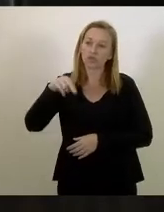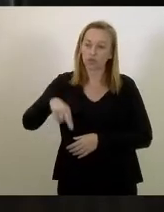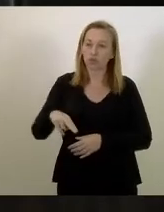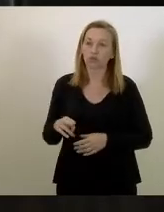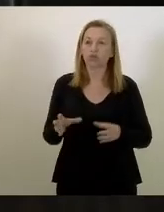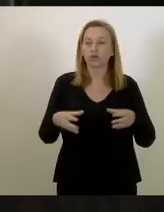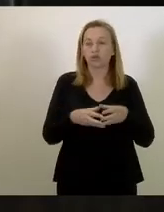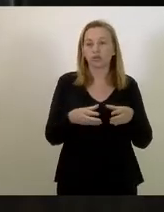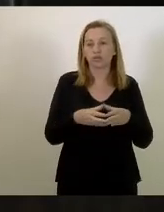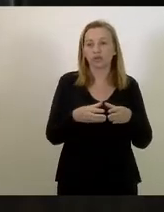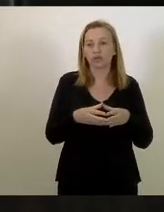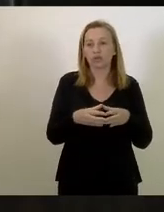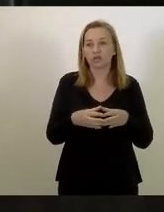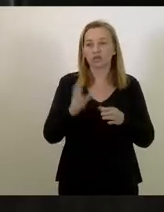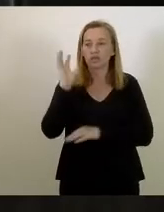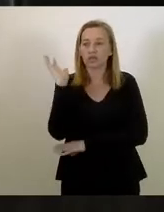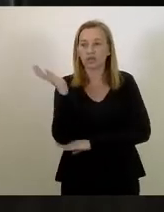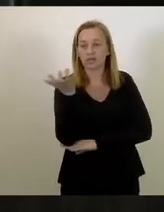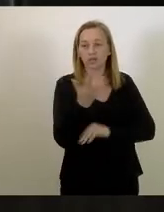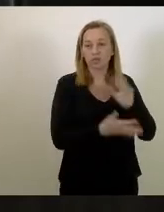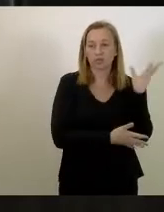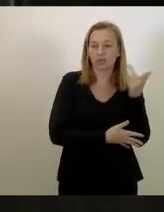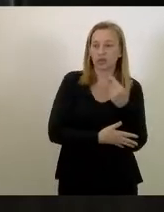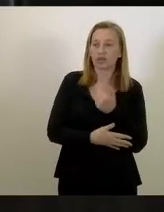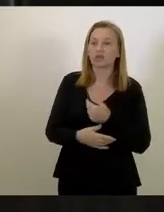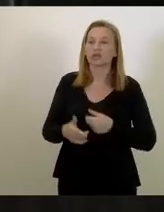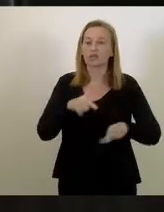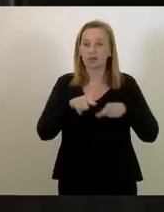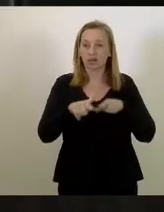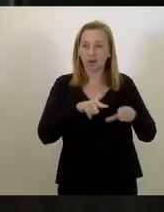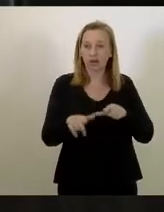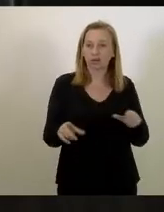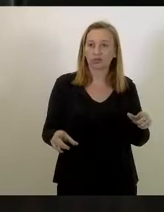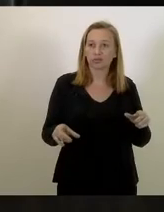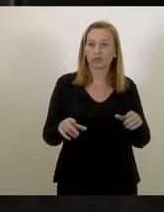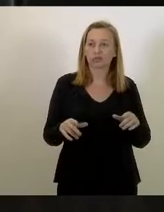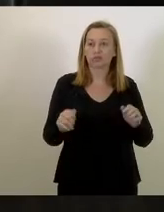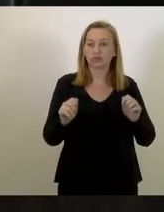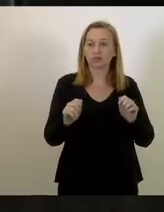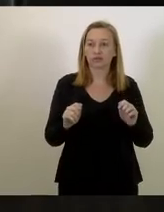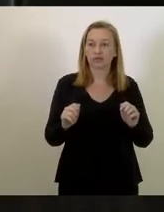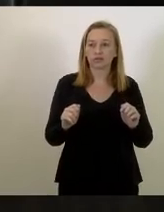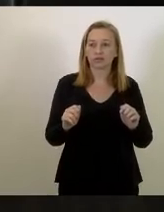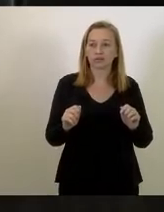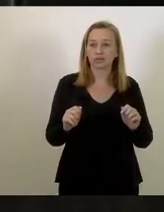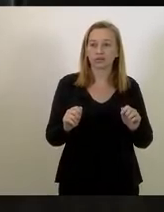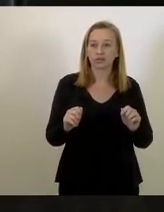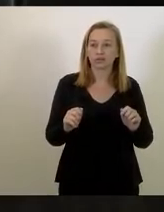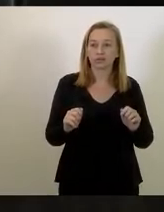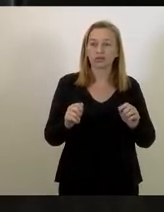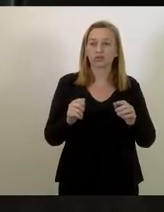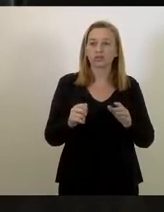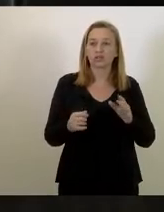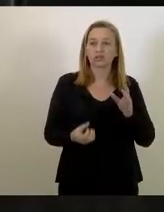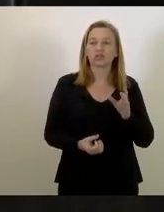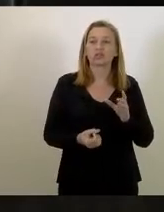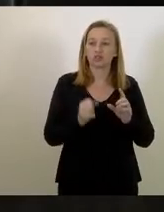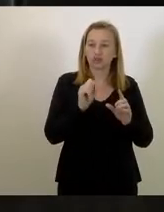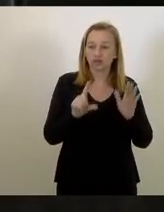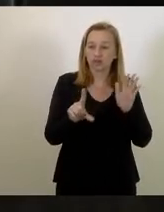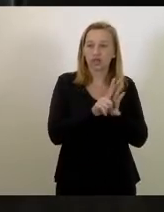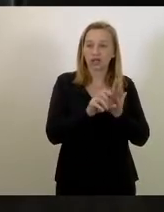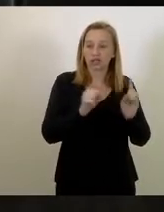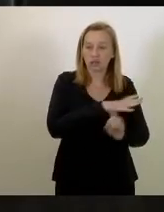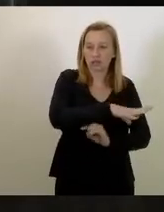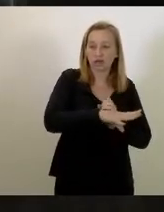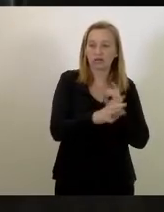das comissões de saneamento ambiental de trabalho legislativo de trabalho legislação social e seguridade